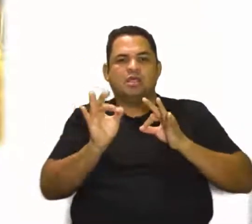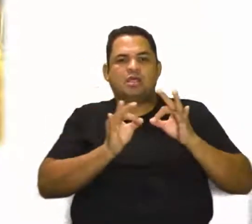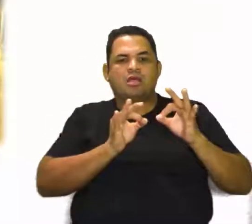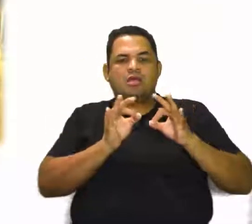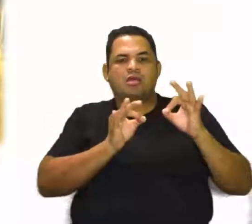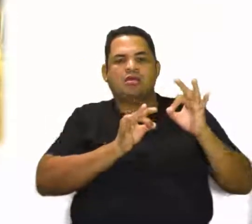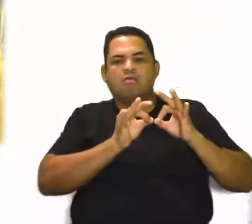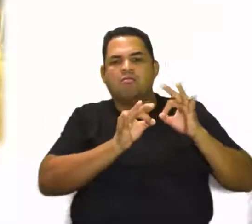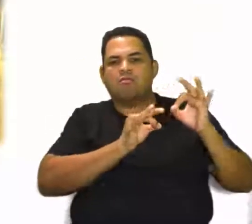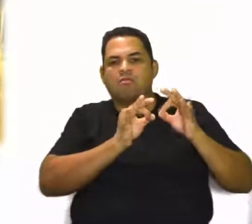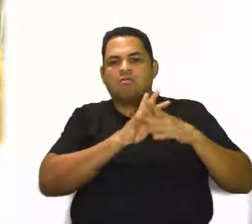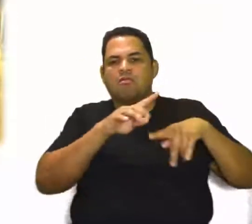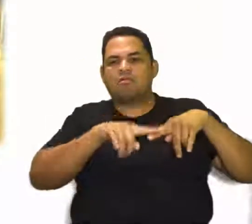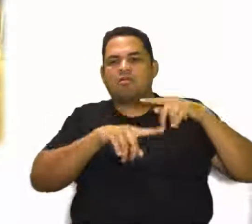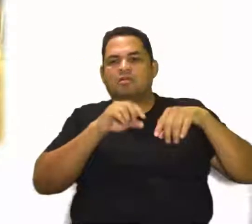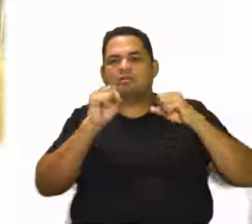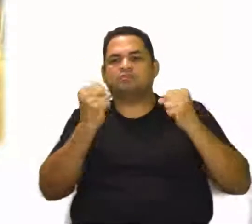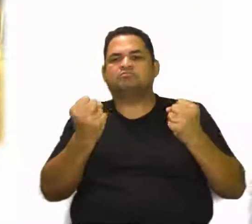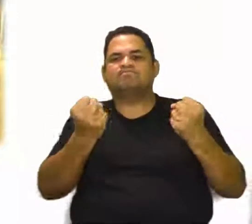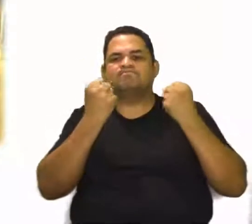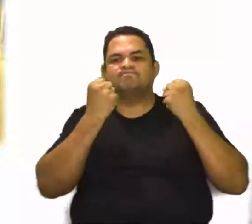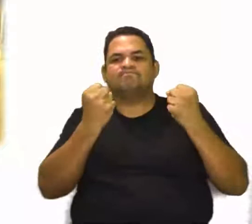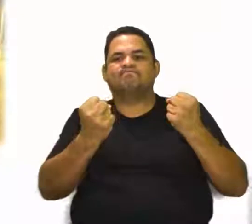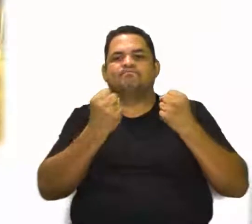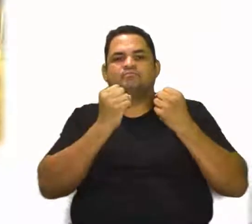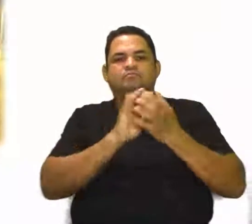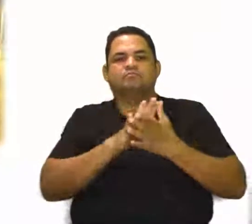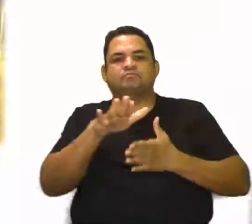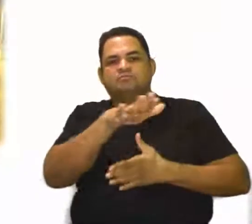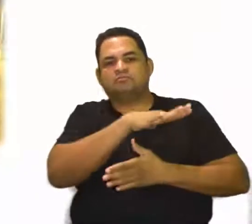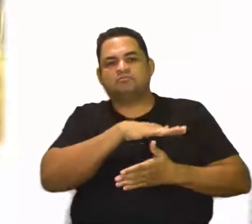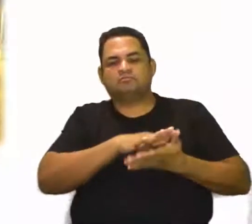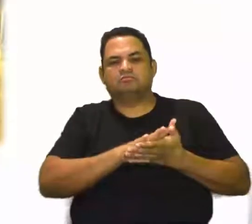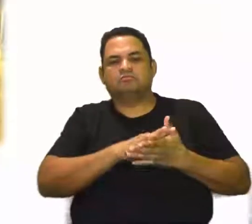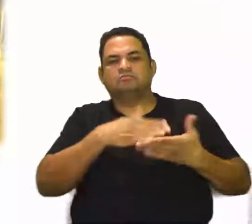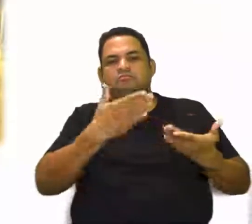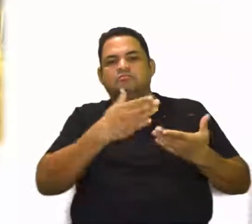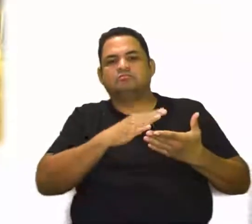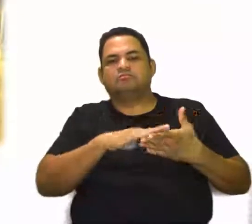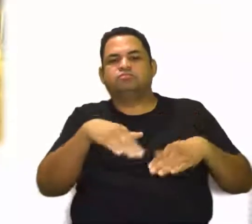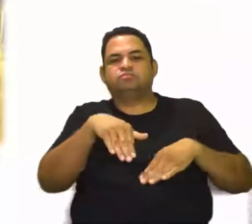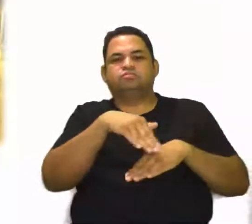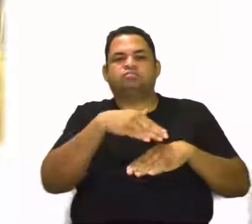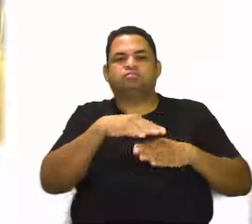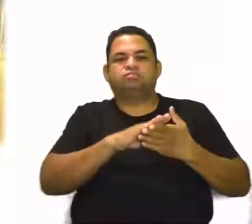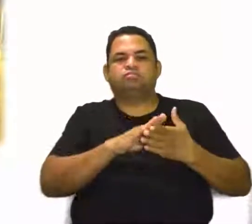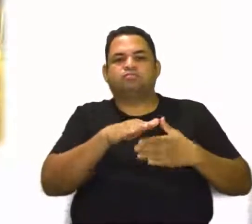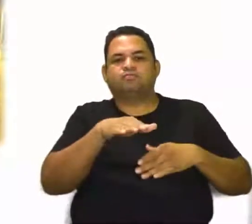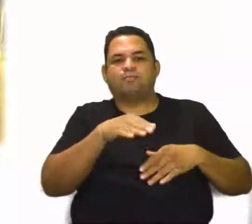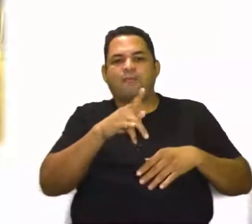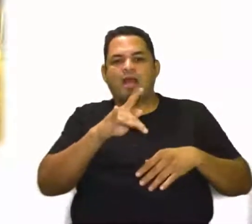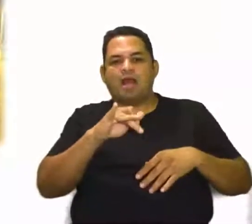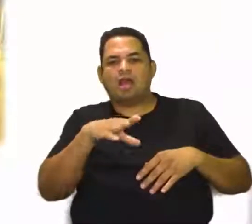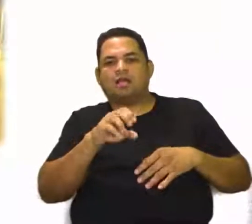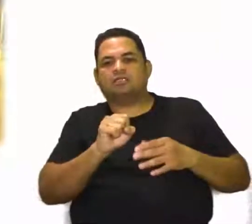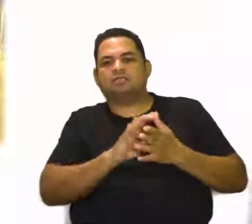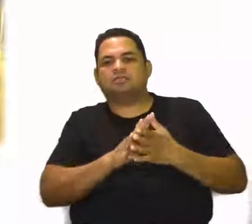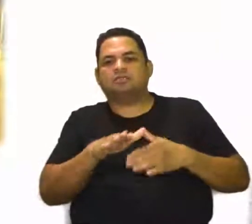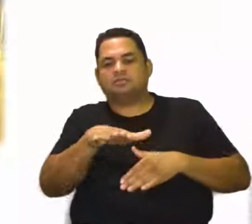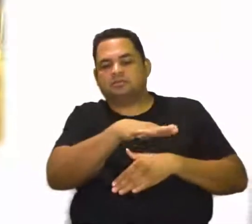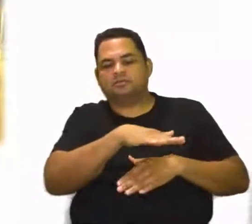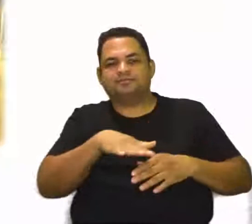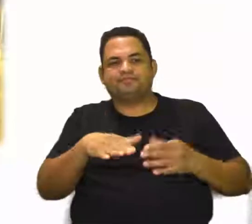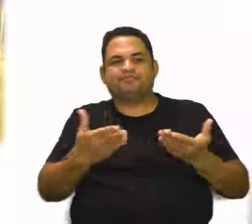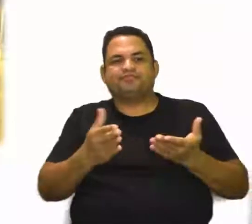equipamentos de ginástica. E aí ele vai pegar espaços como praças, parques, complexos esportivos.